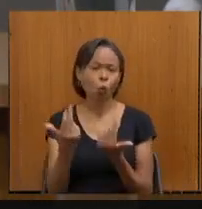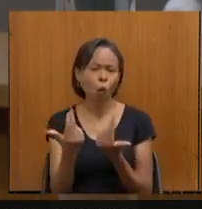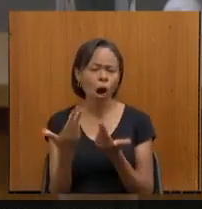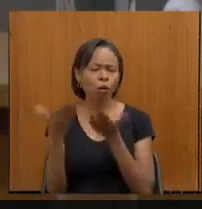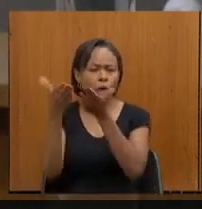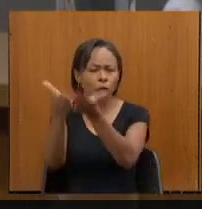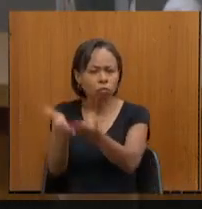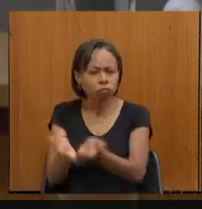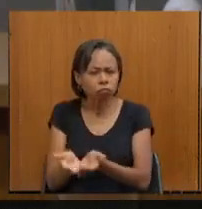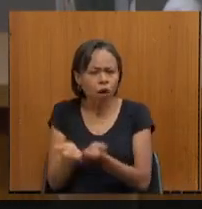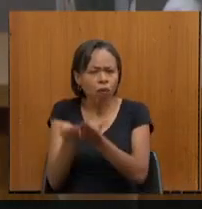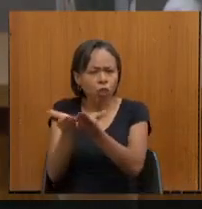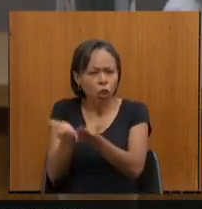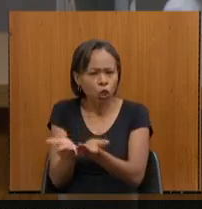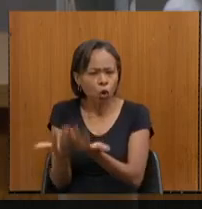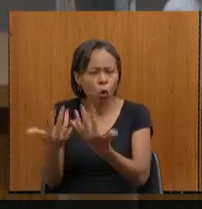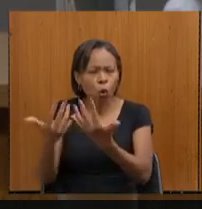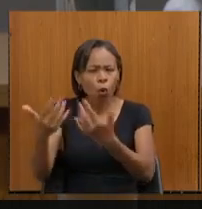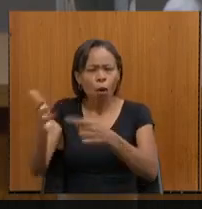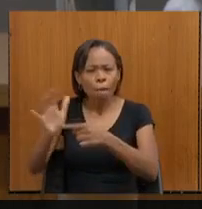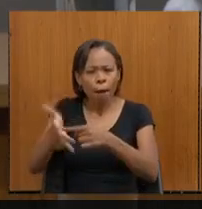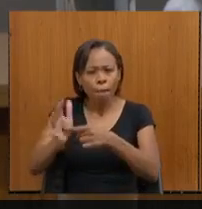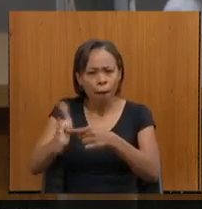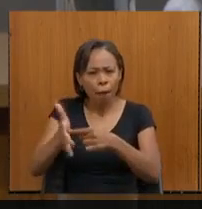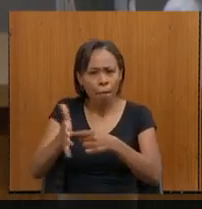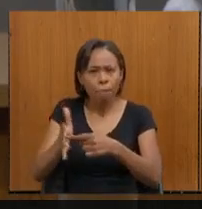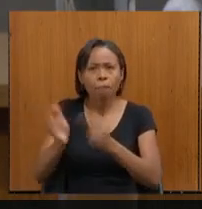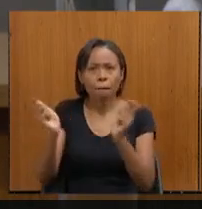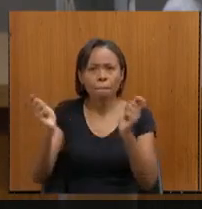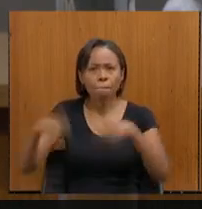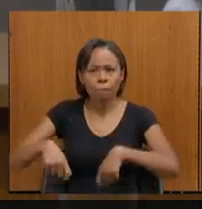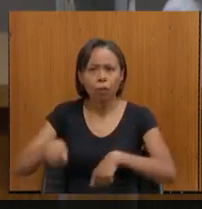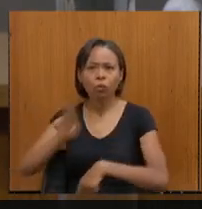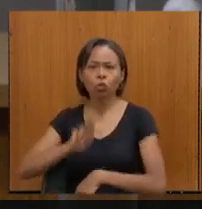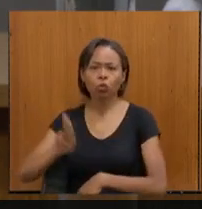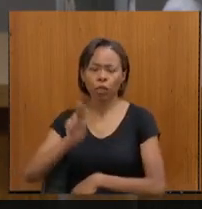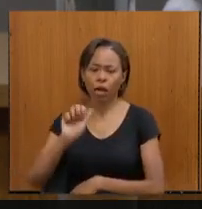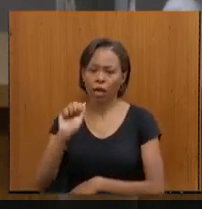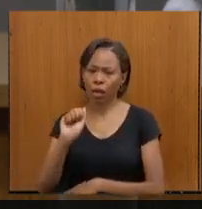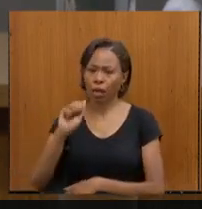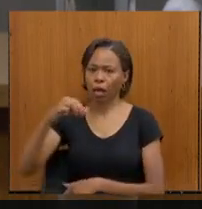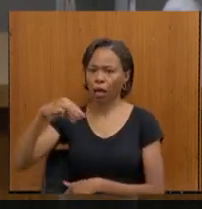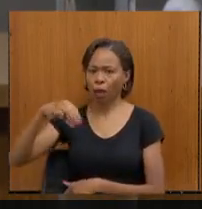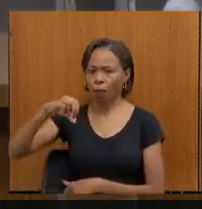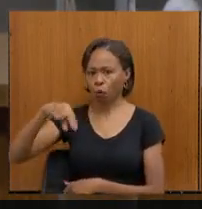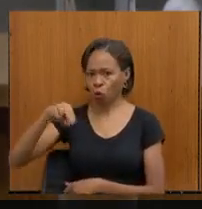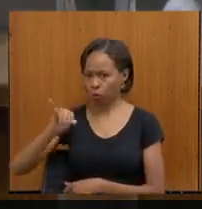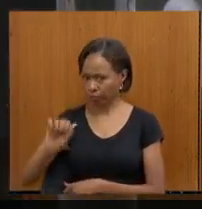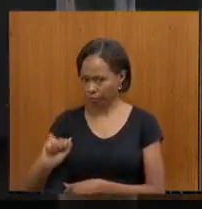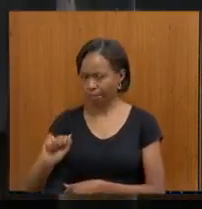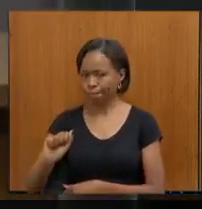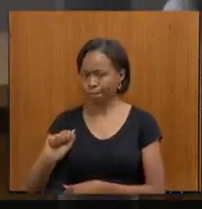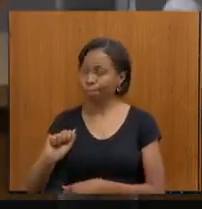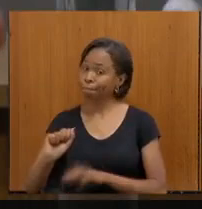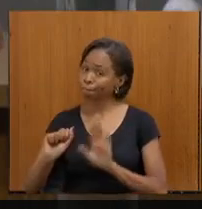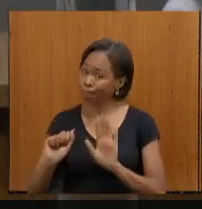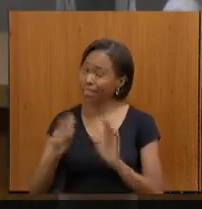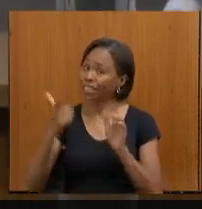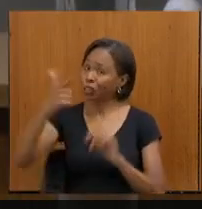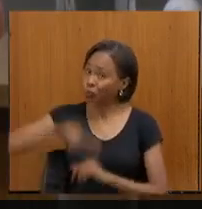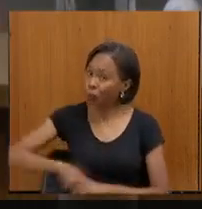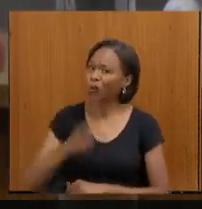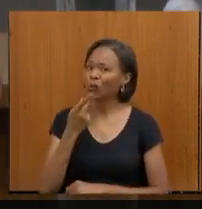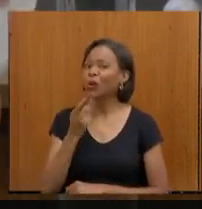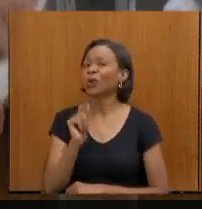que pode ser também usar o amor harmonia então isso mais uma vez uma